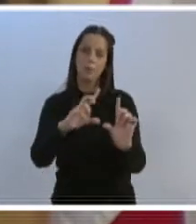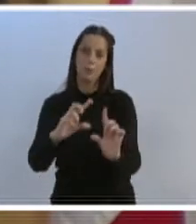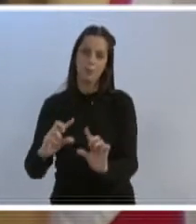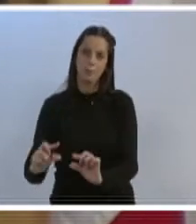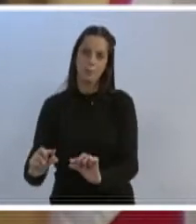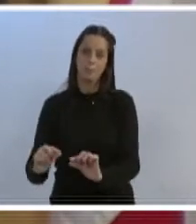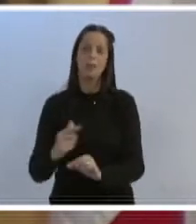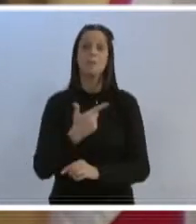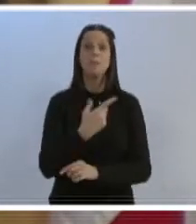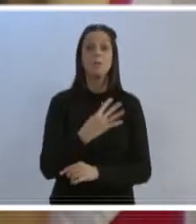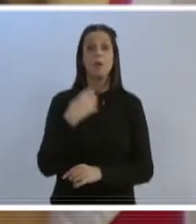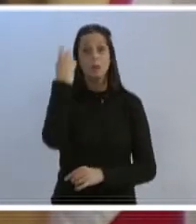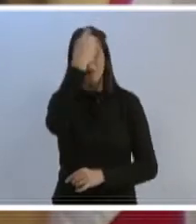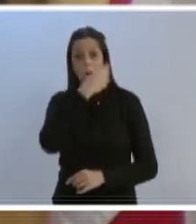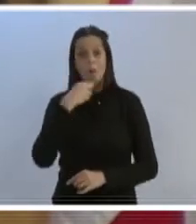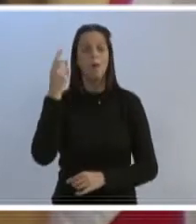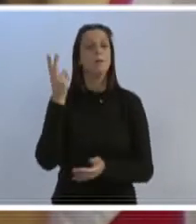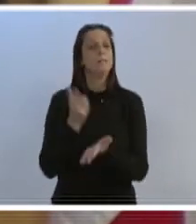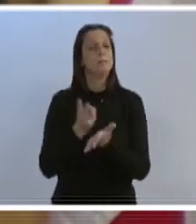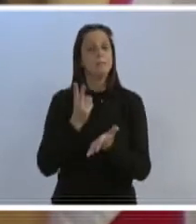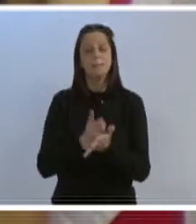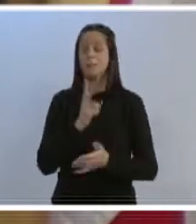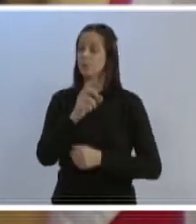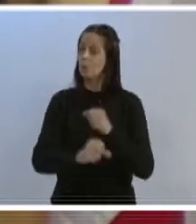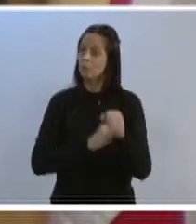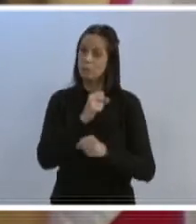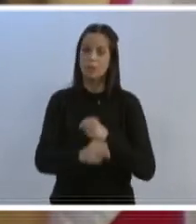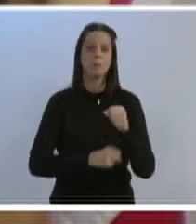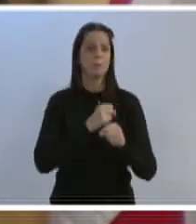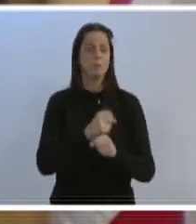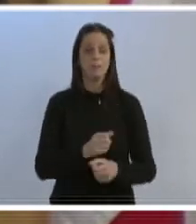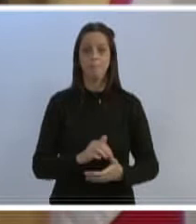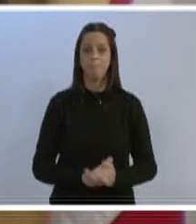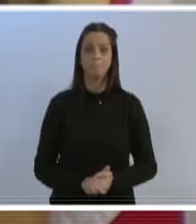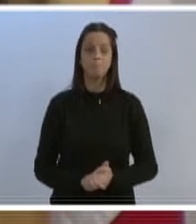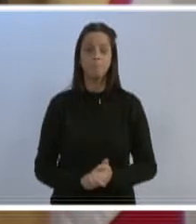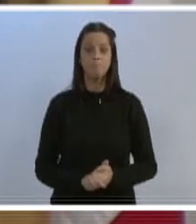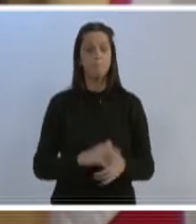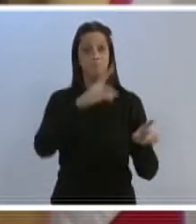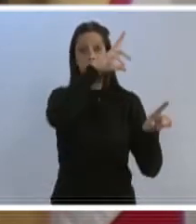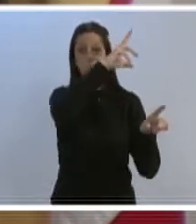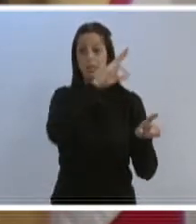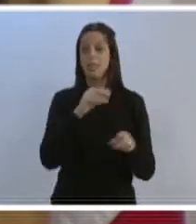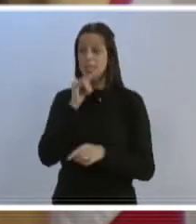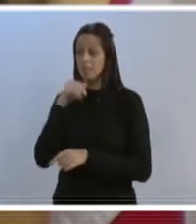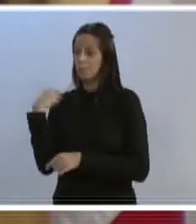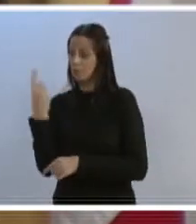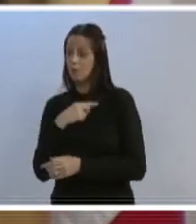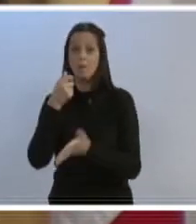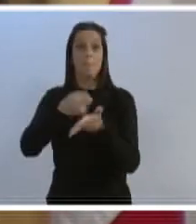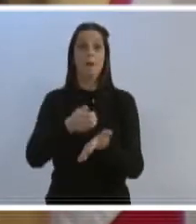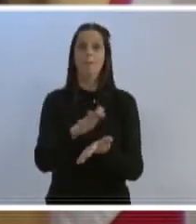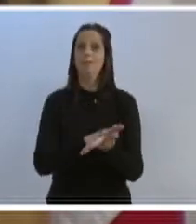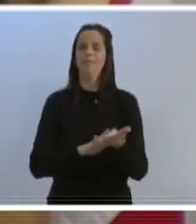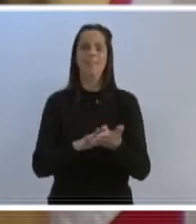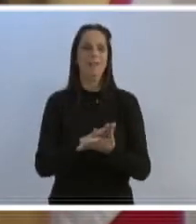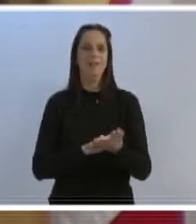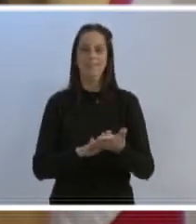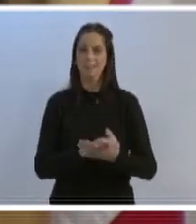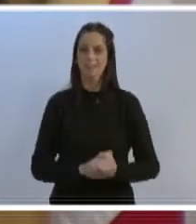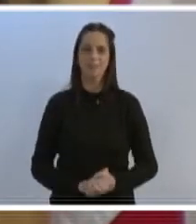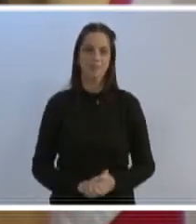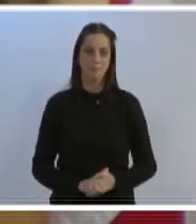dia durante todo o ano sem tirar dinheiro do bolso do contribuinte ela viabiliza